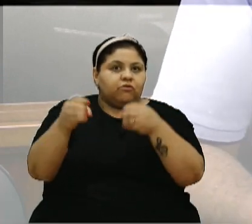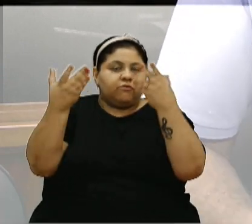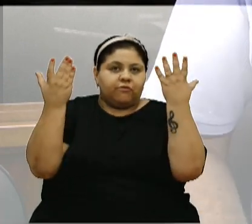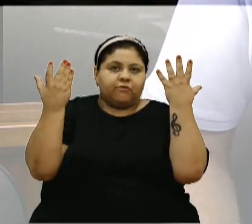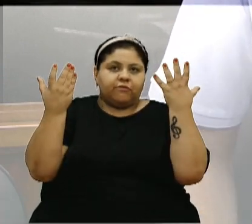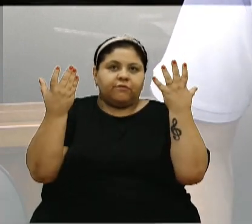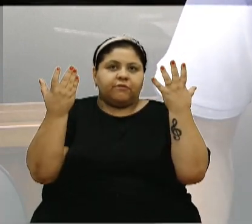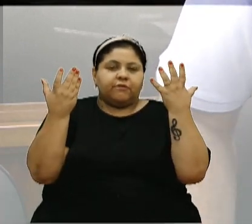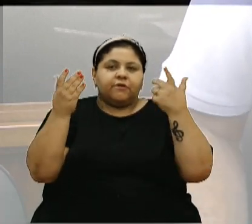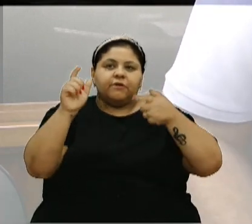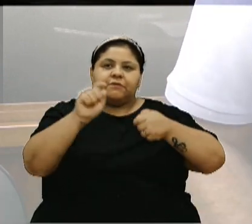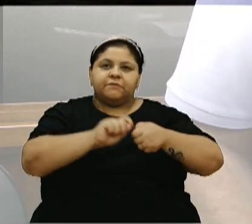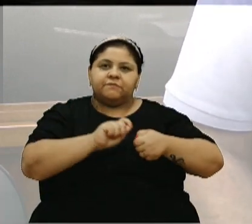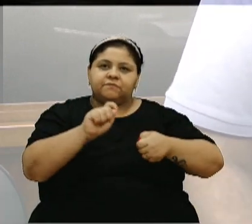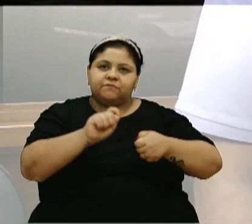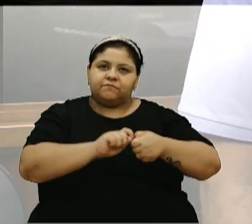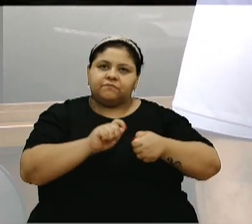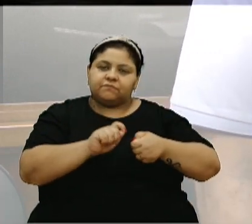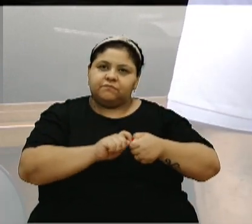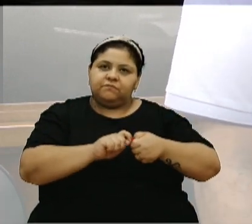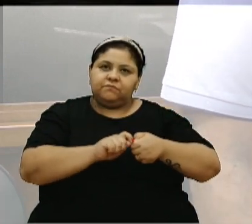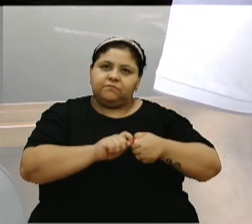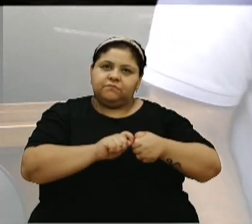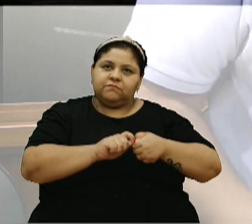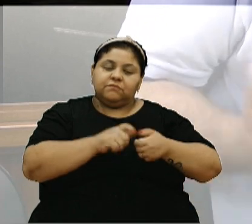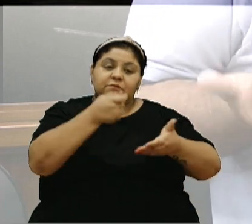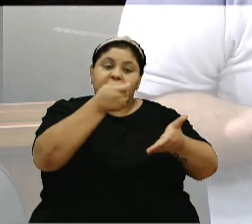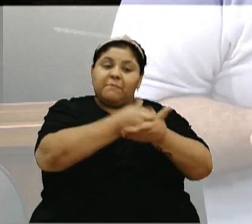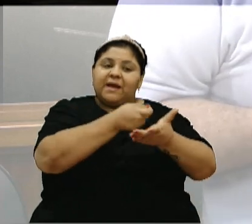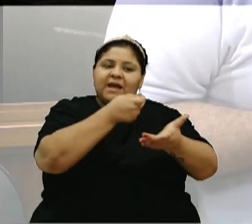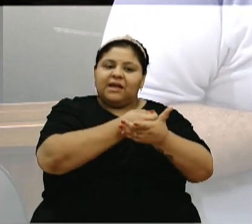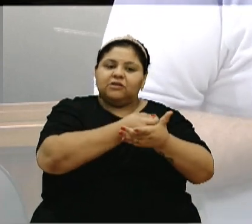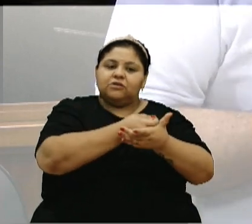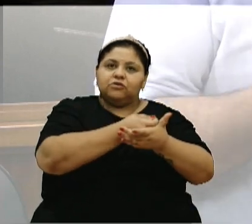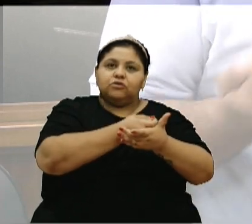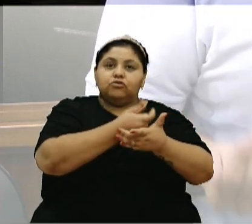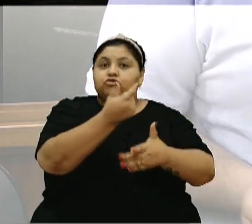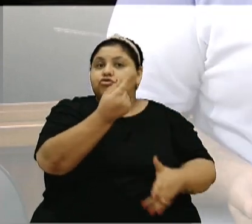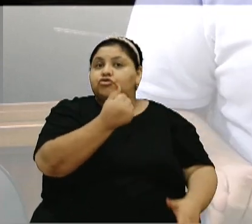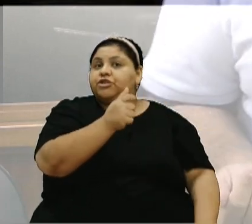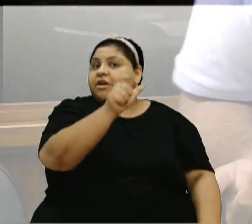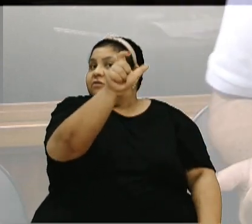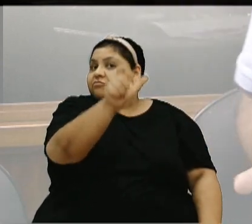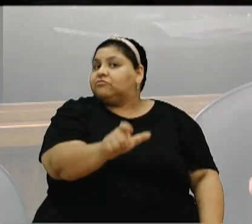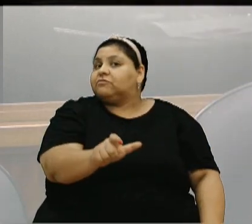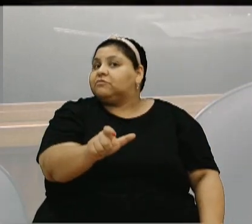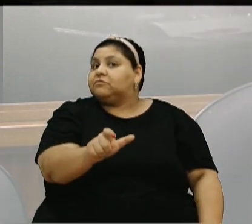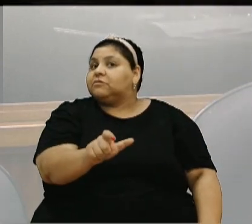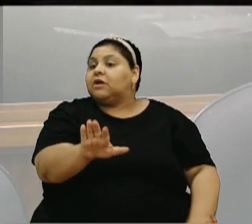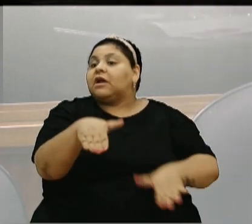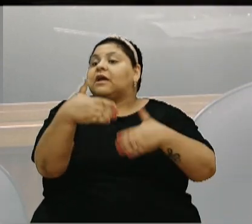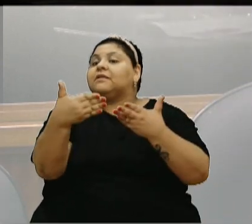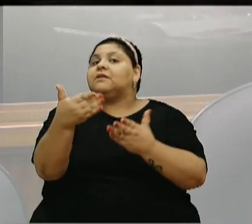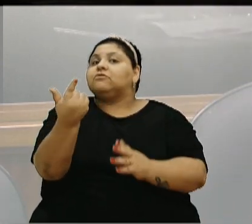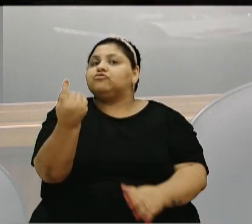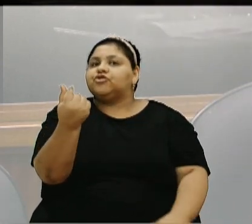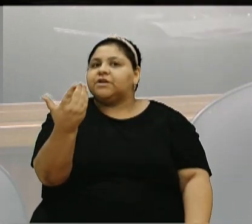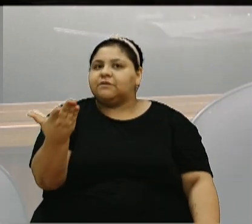faraônicas que eram feitas às custas do dinheiro de alguém. Para onde foi esse dinheiro?